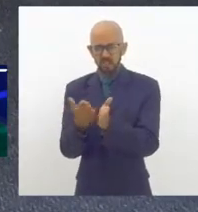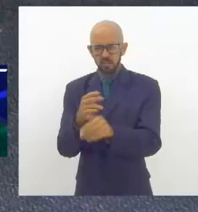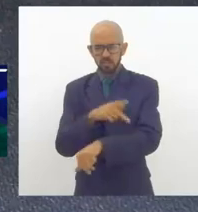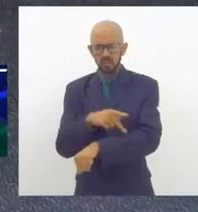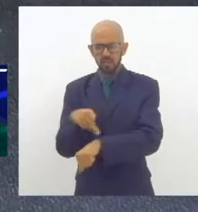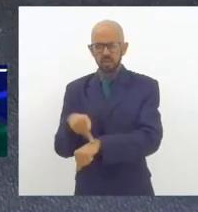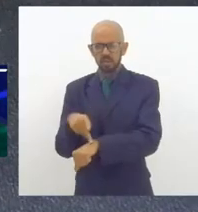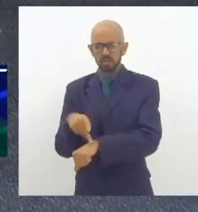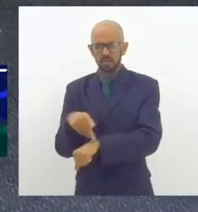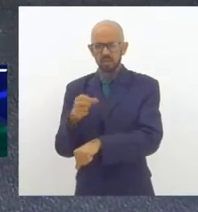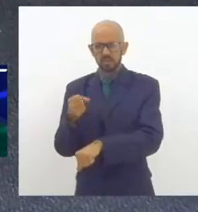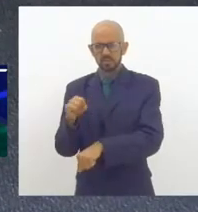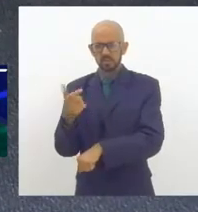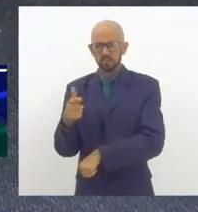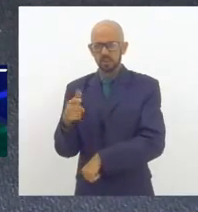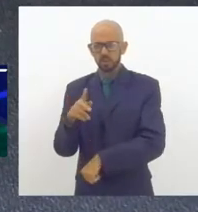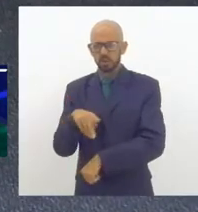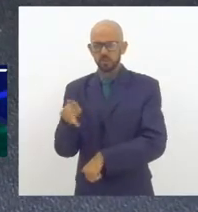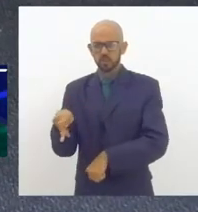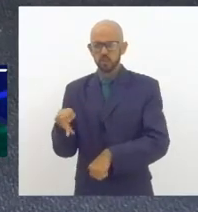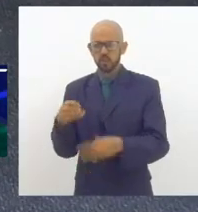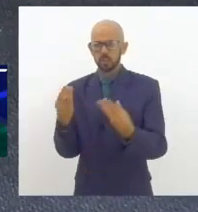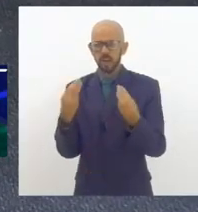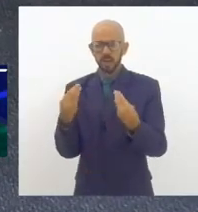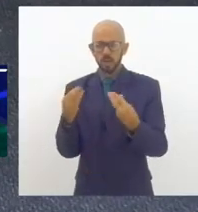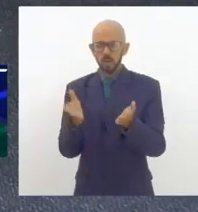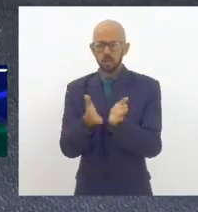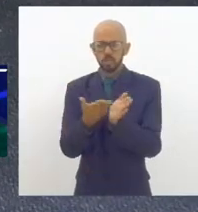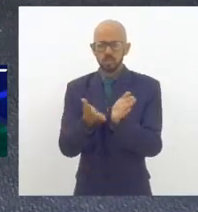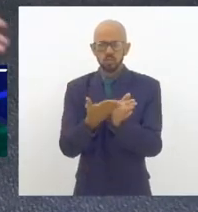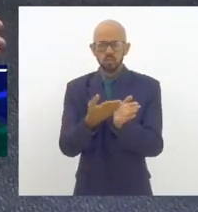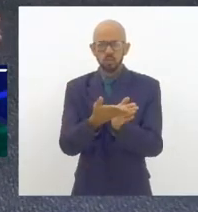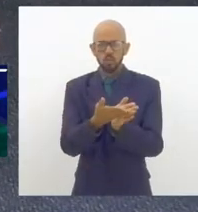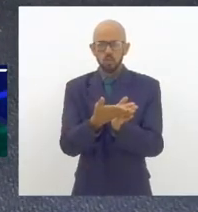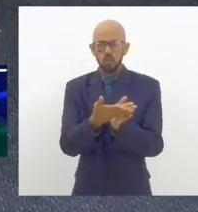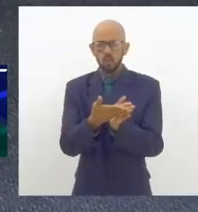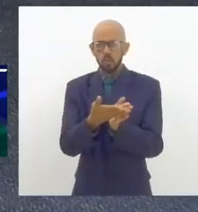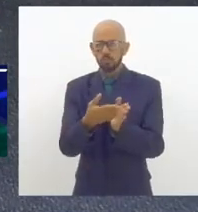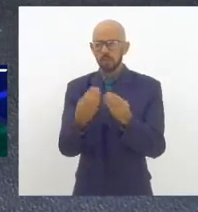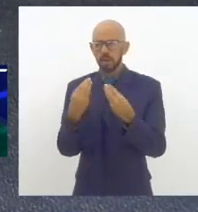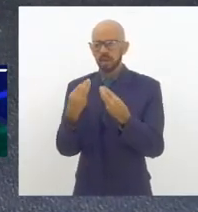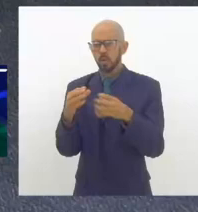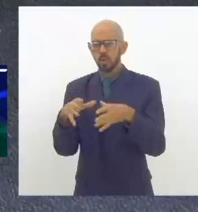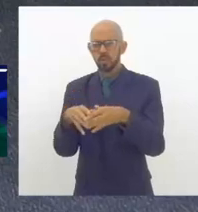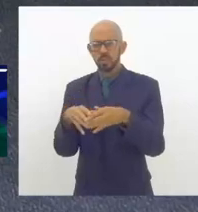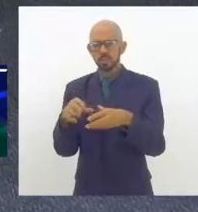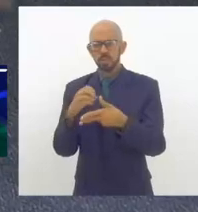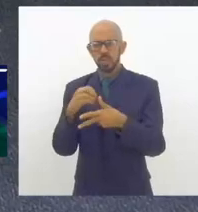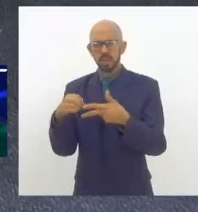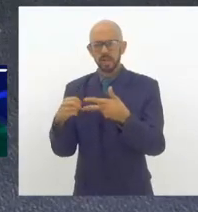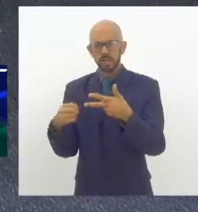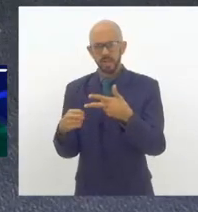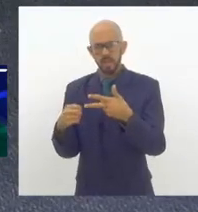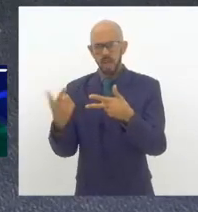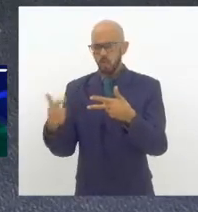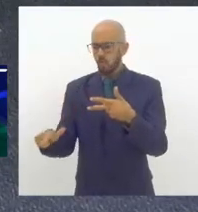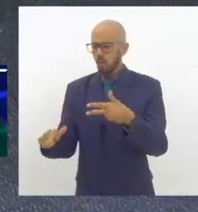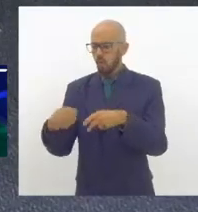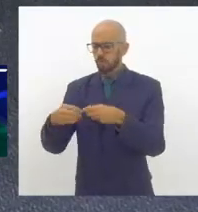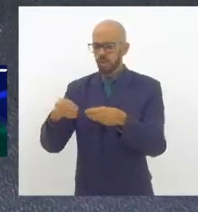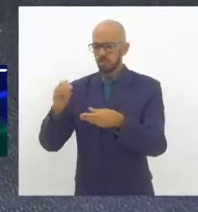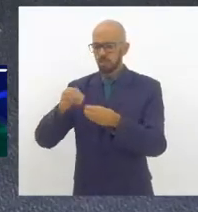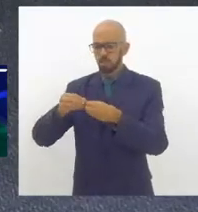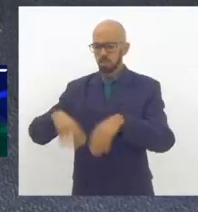sem o professor aqui que existe o livro didático sem o professor para que o kit Enem até mais uma das mazelas esse